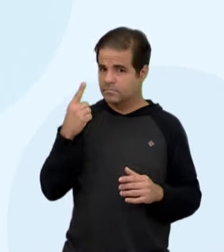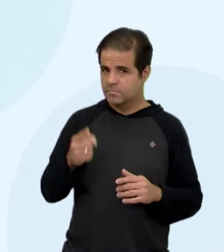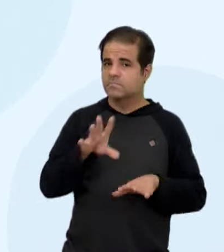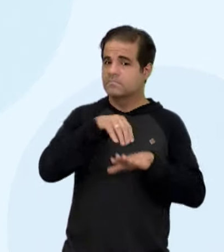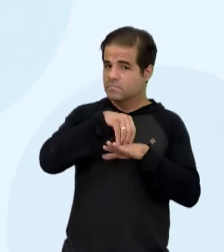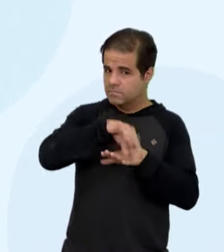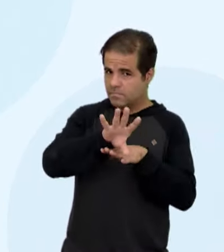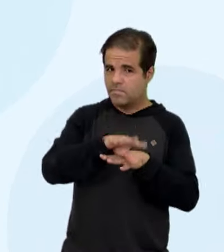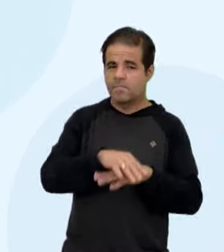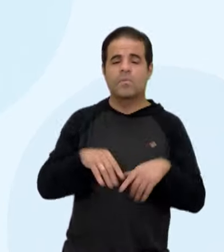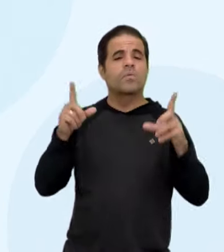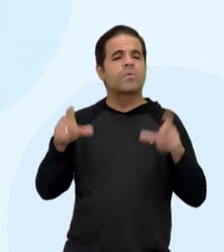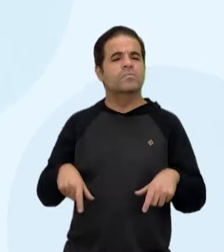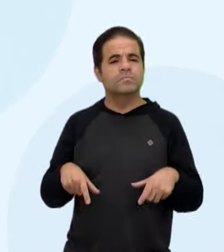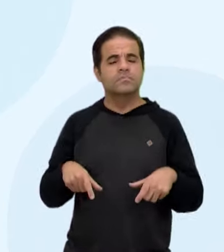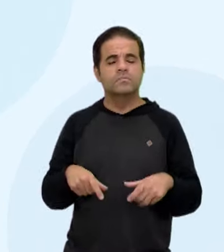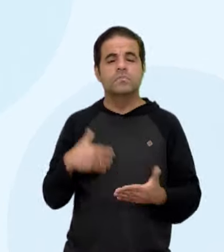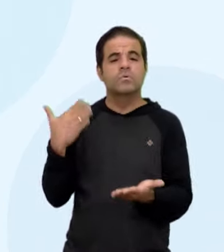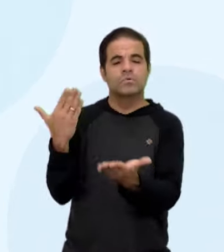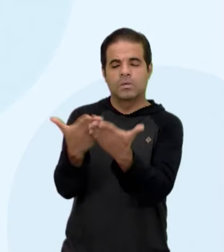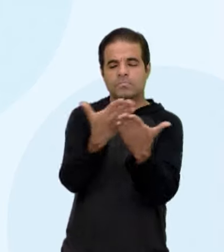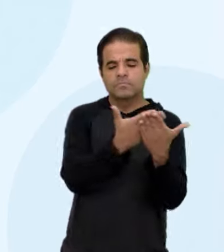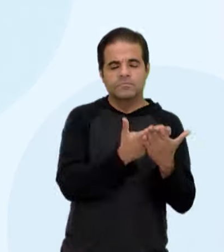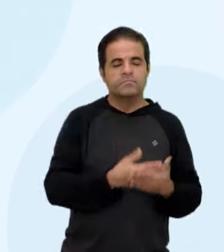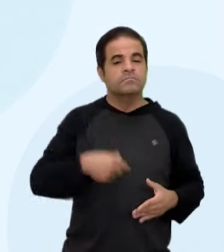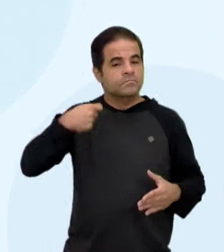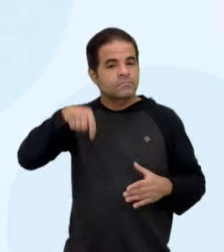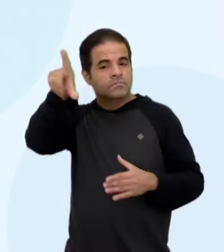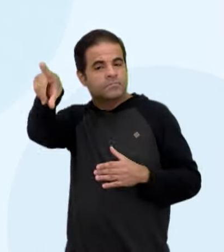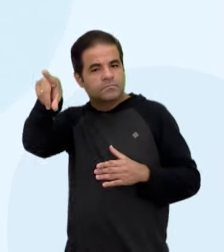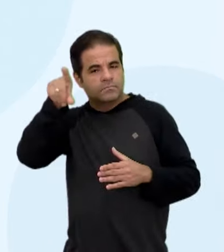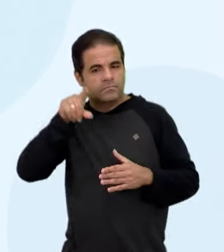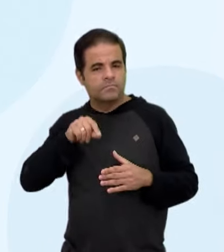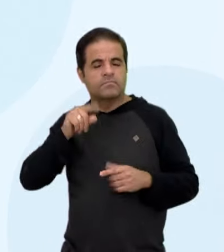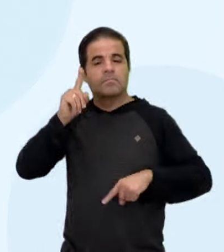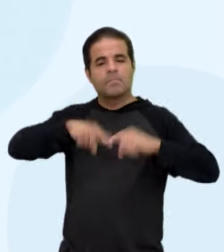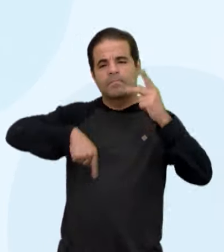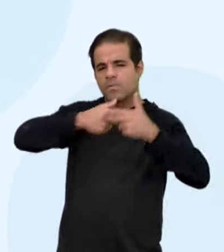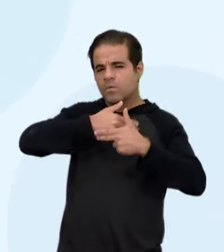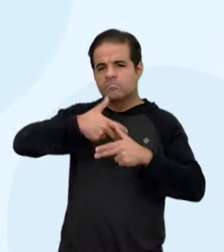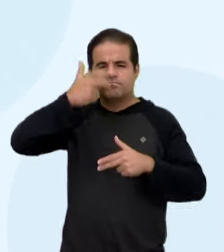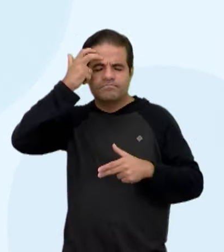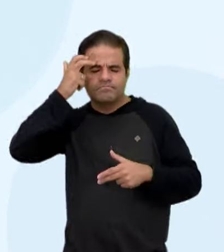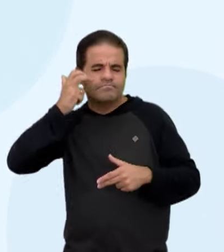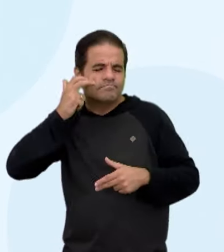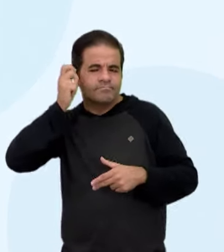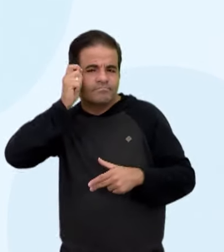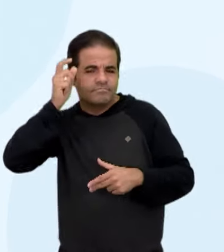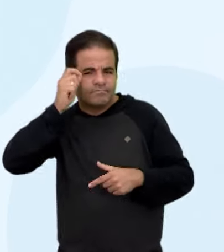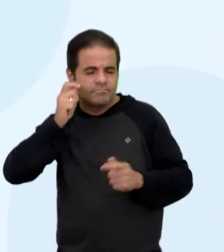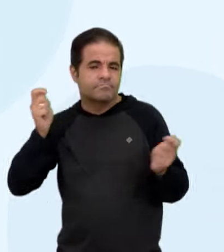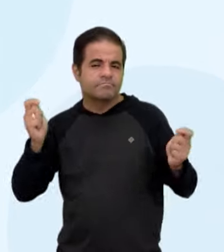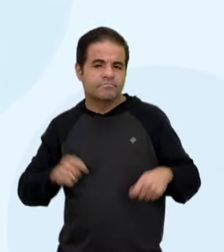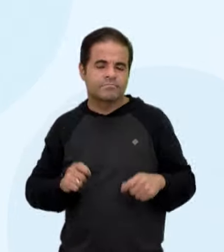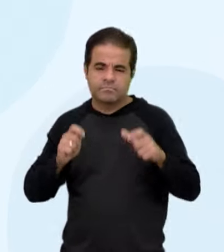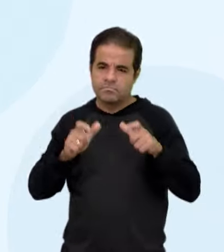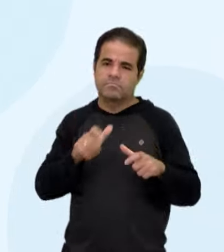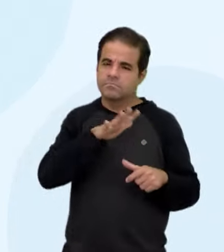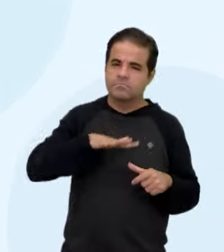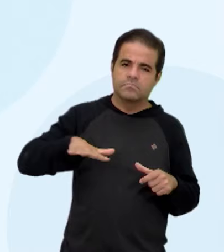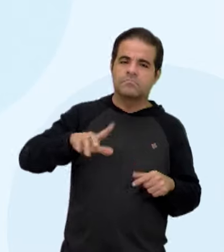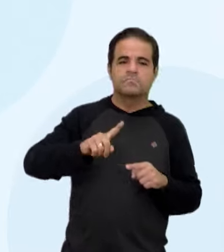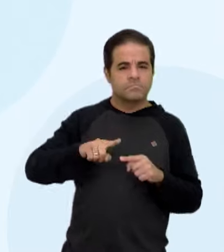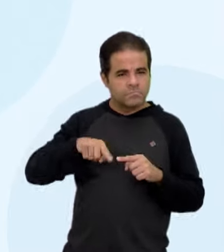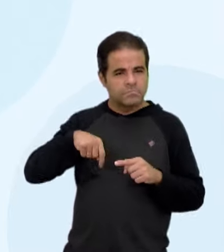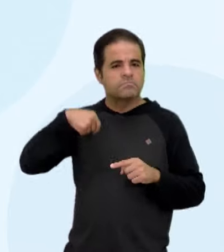para vocês. Onde os estudantes devem escolher um bem cultural, se possível local, e depois disso